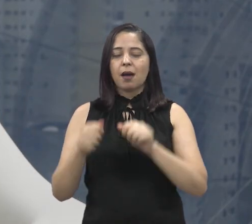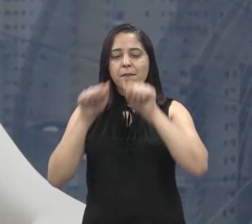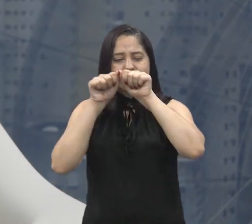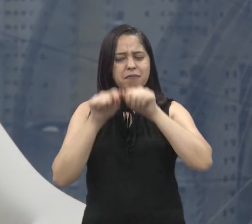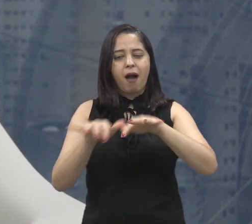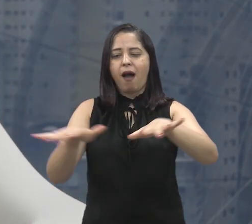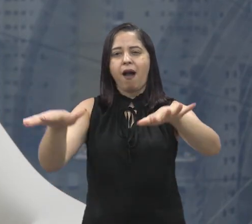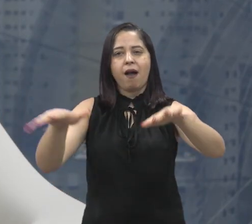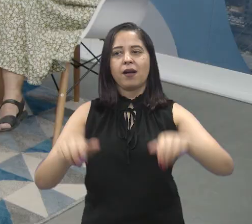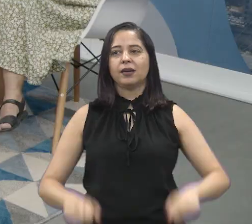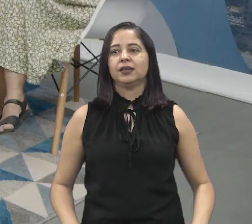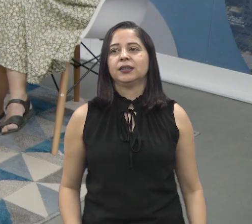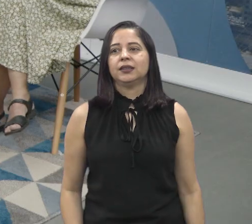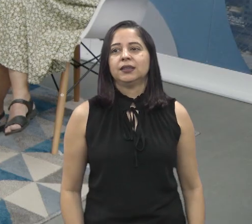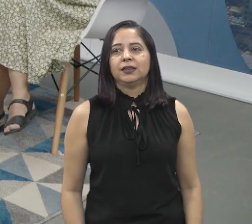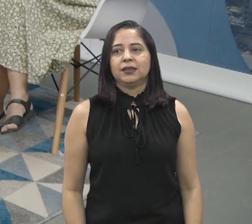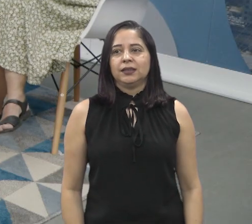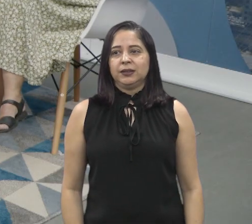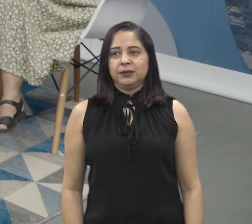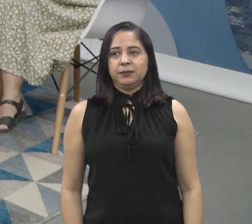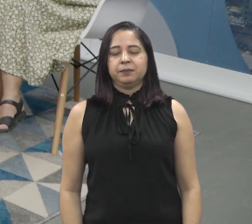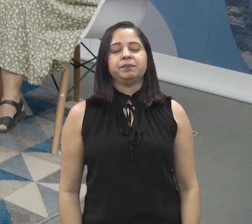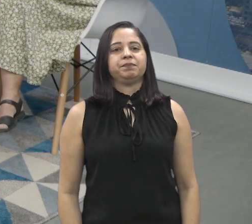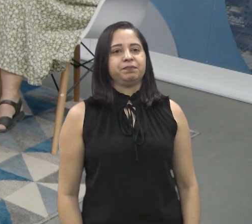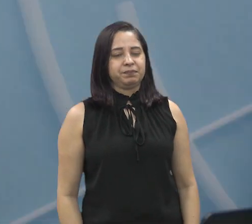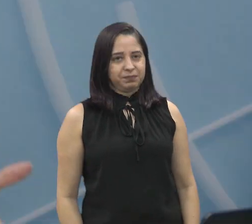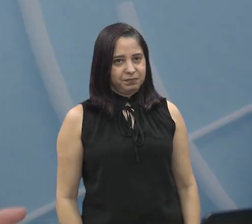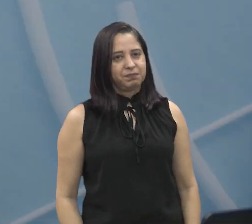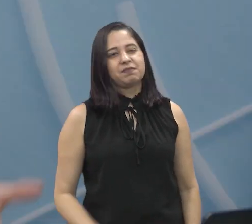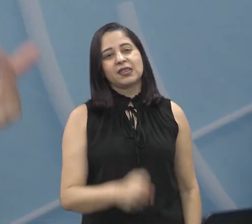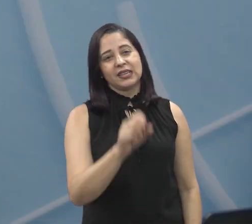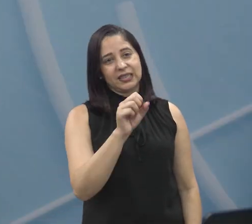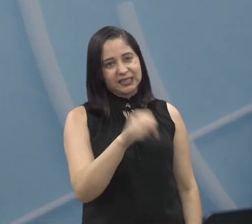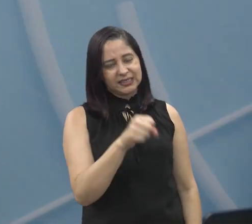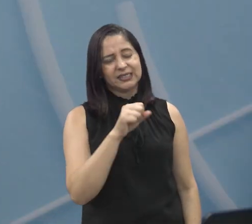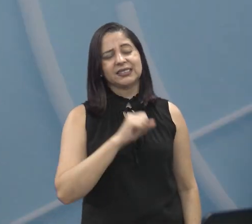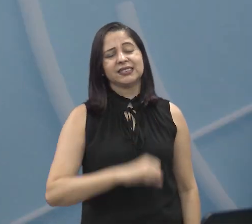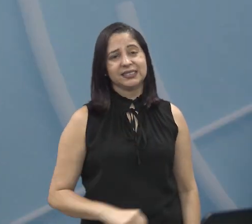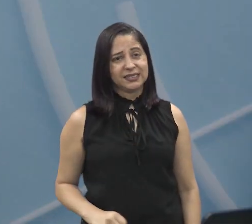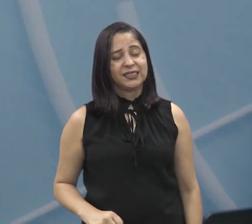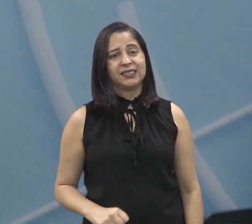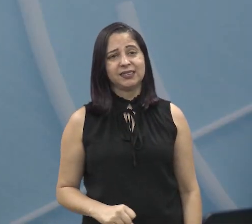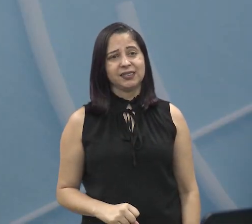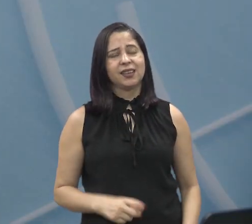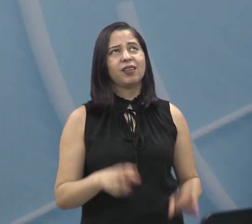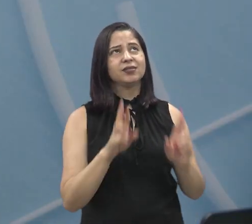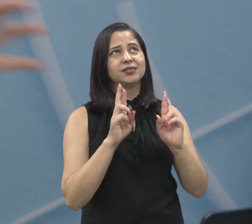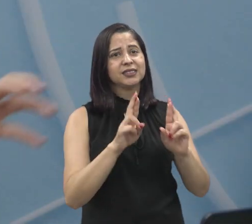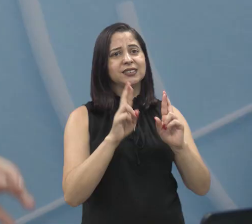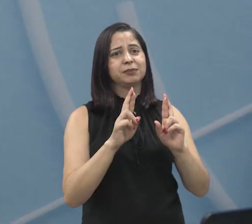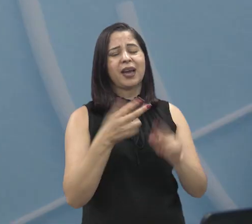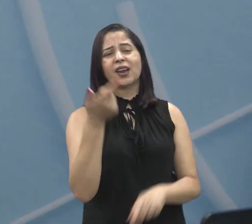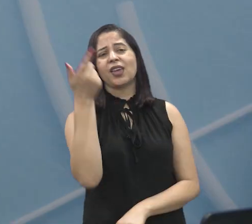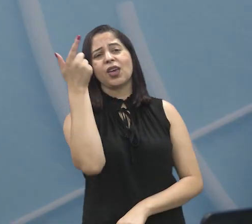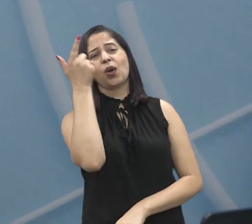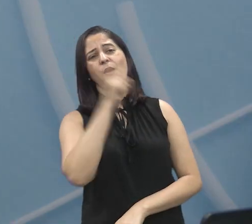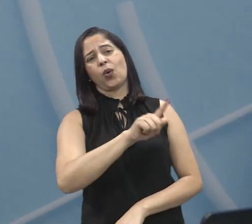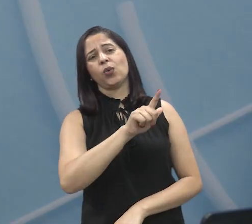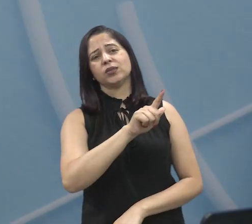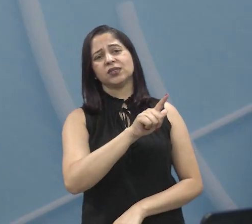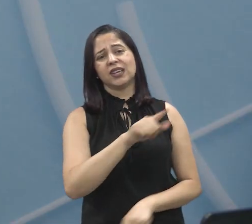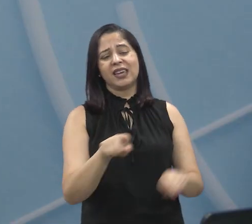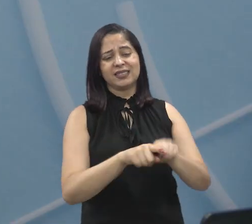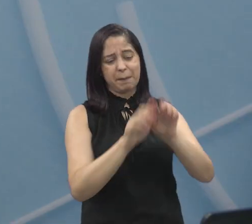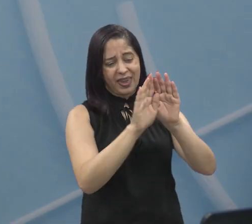as pessoas. E Aline, e que o turismo chegue para todos e que a gente consiga trabalhar isso desde a base com